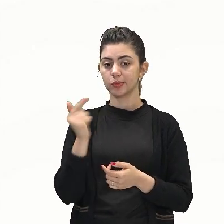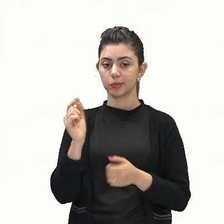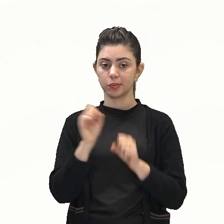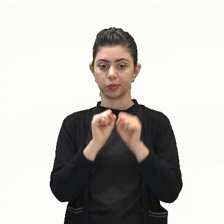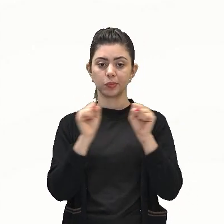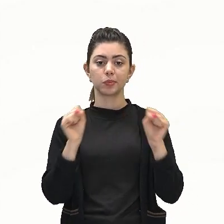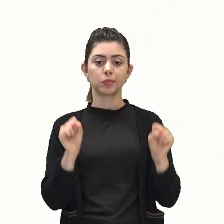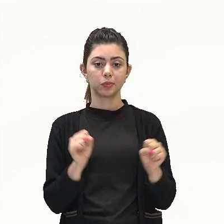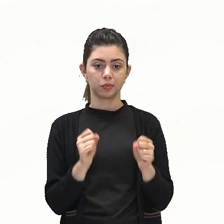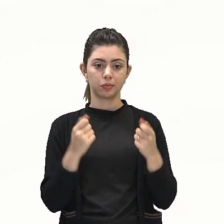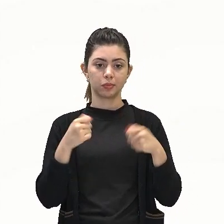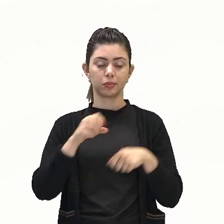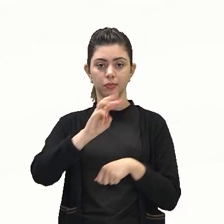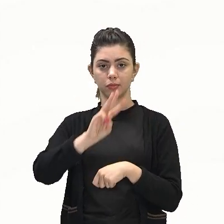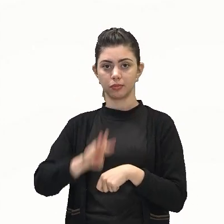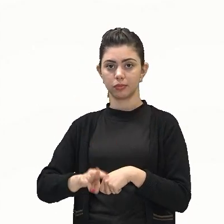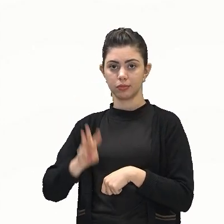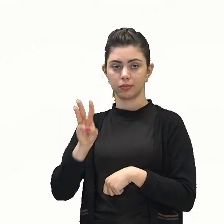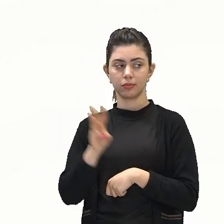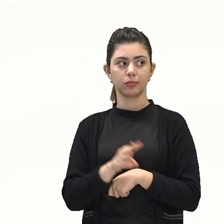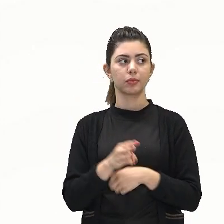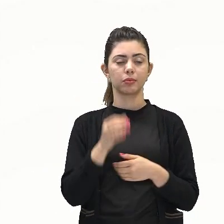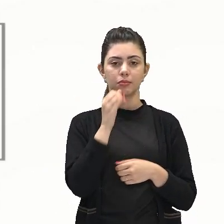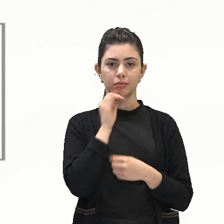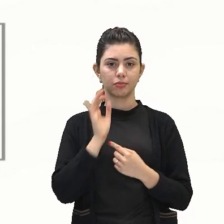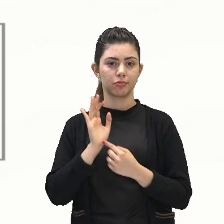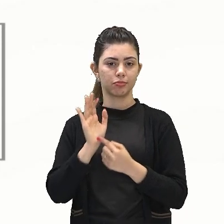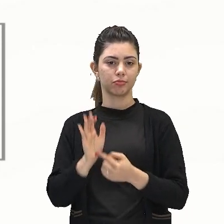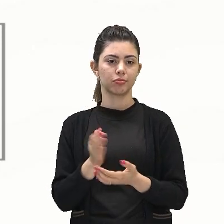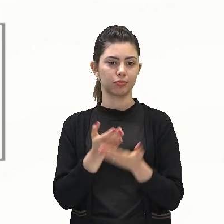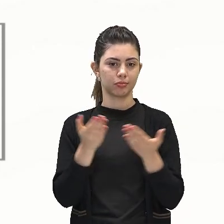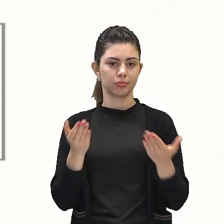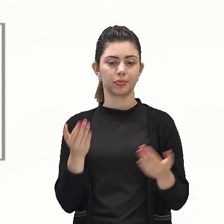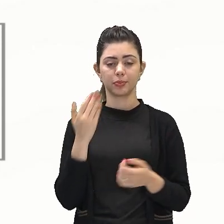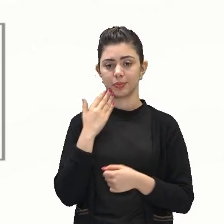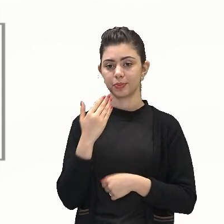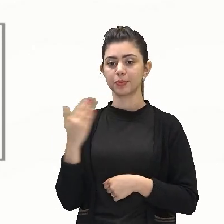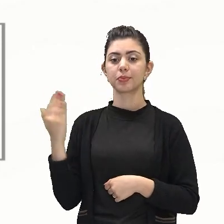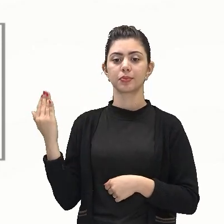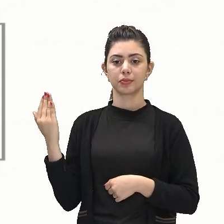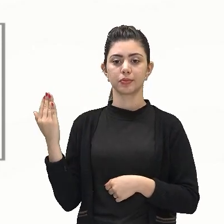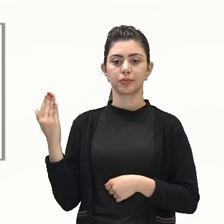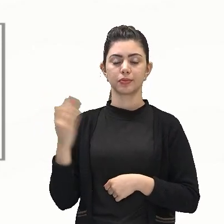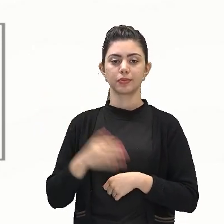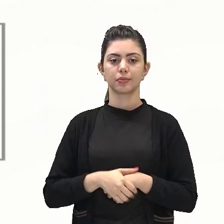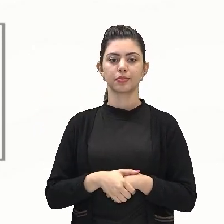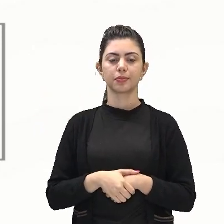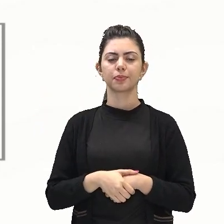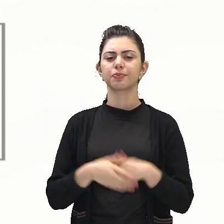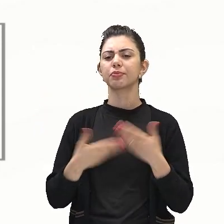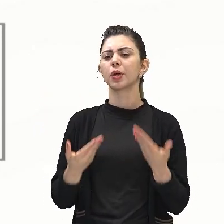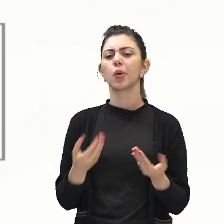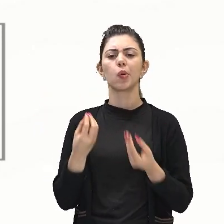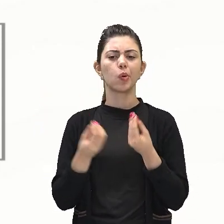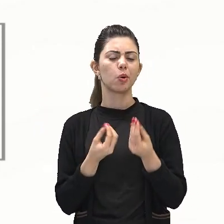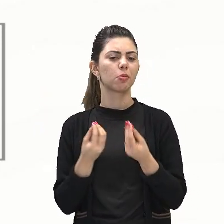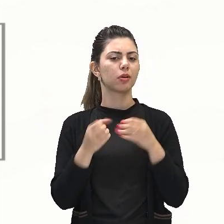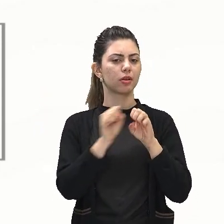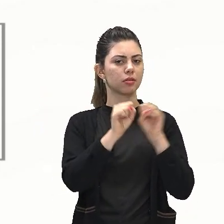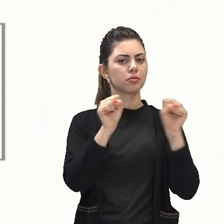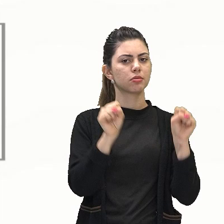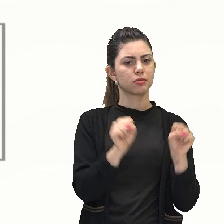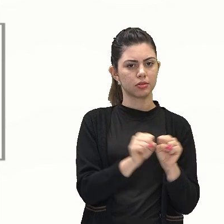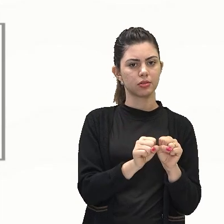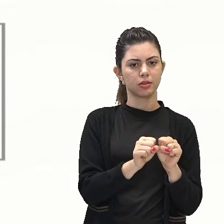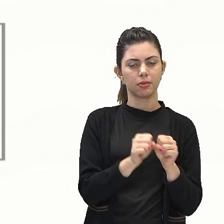linear escalonado e a matriz completa correspondente. Então aqui, quais são os sistemas, por que eles estão